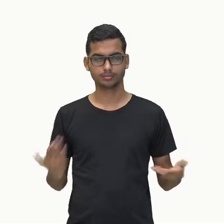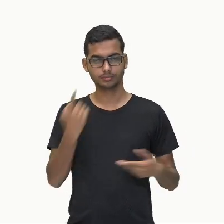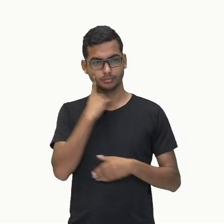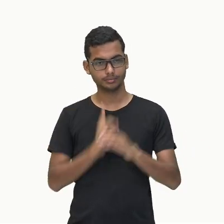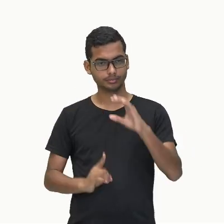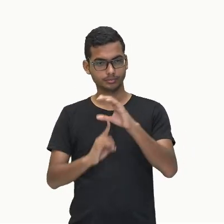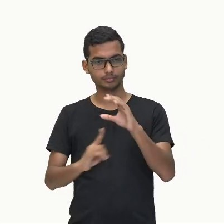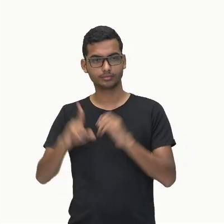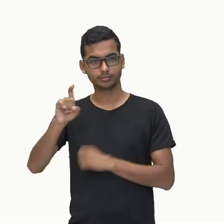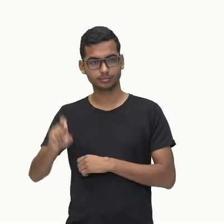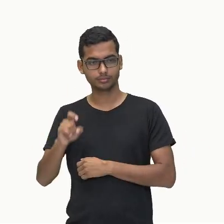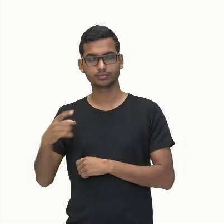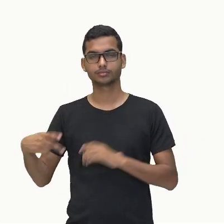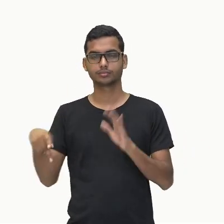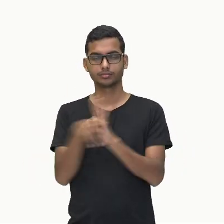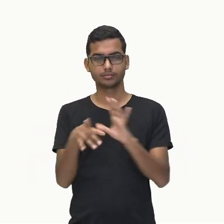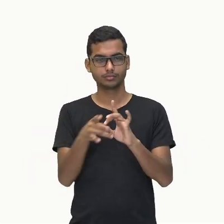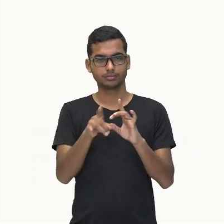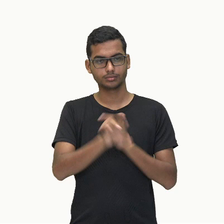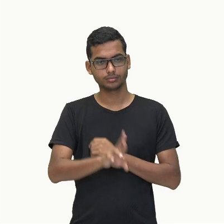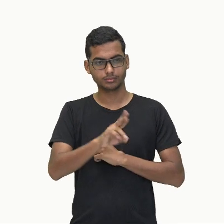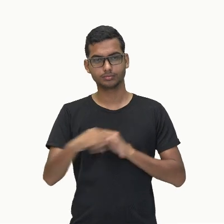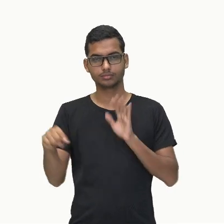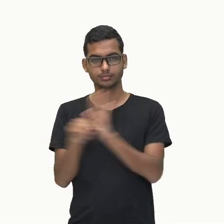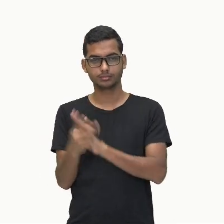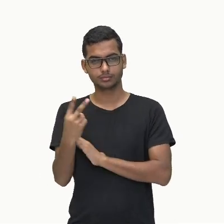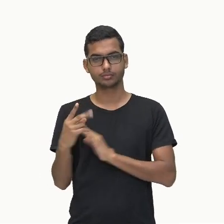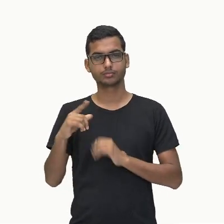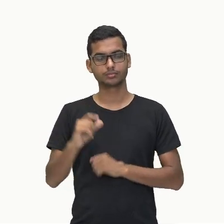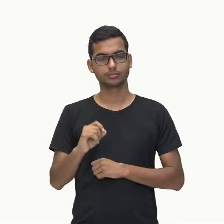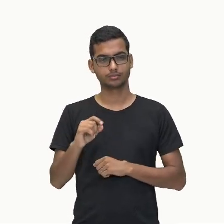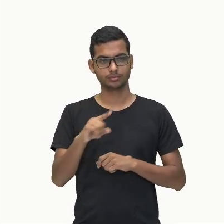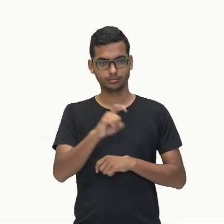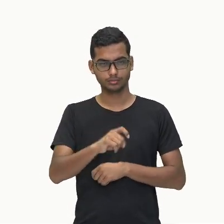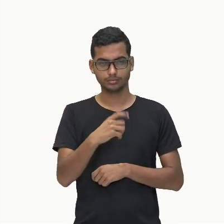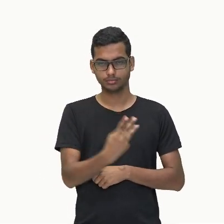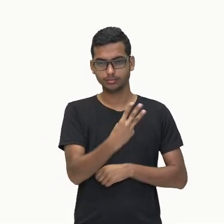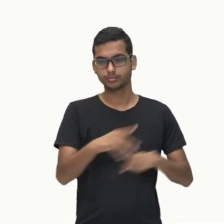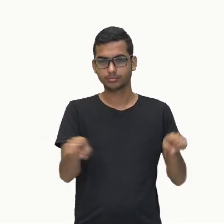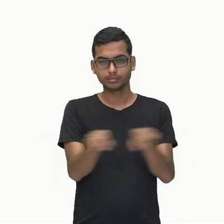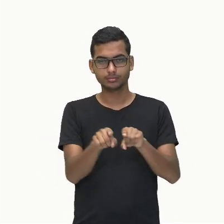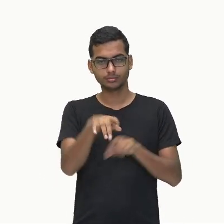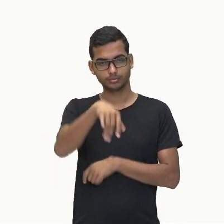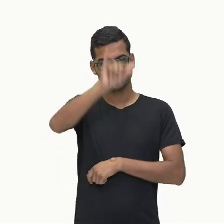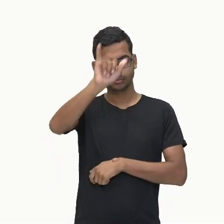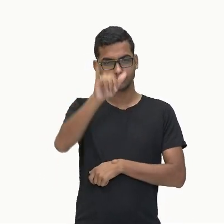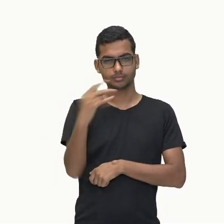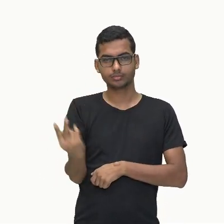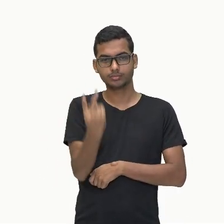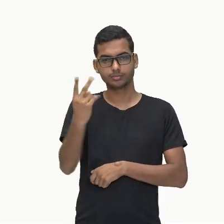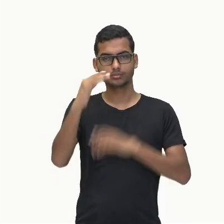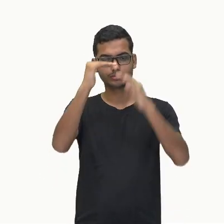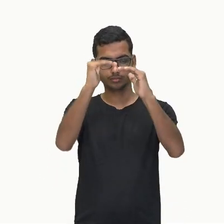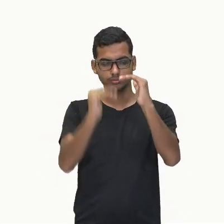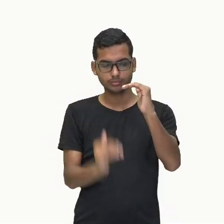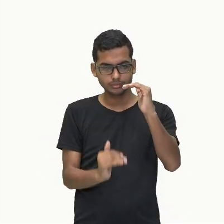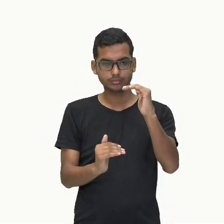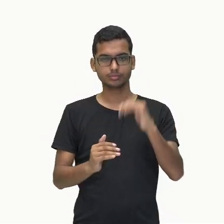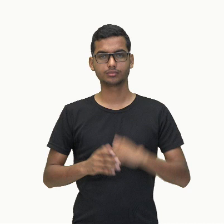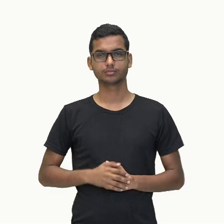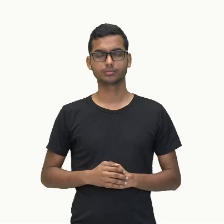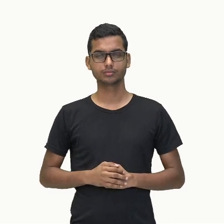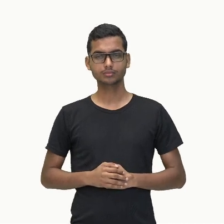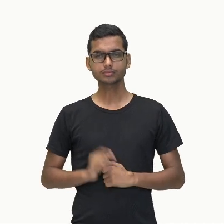reais. E o y, que é a imagem, são os valores que estão aqui, ó, entre 4